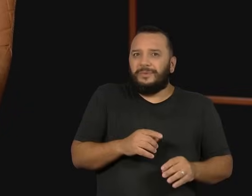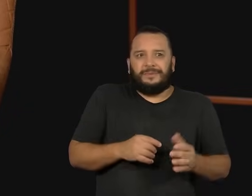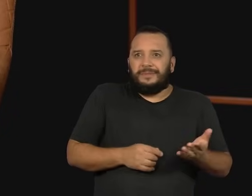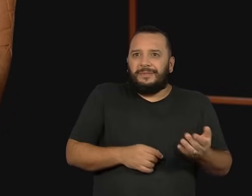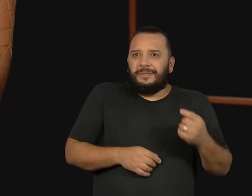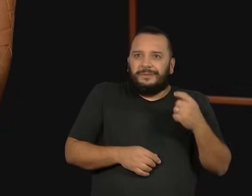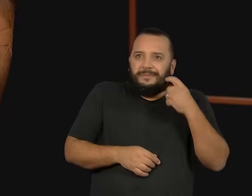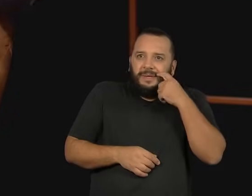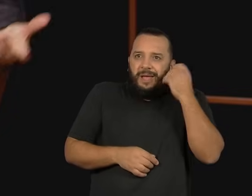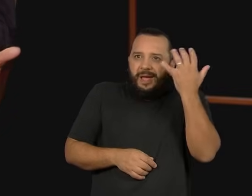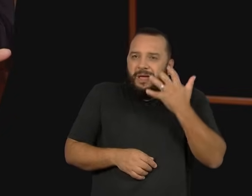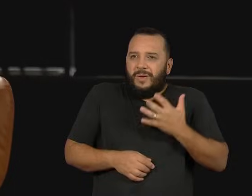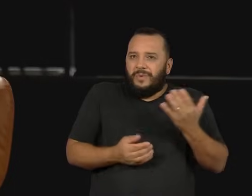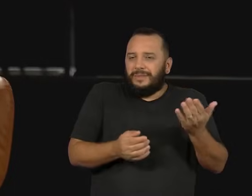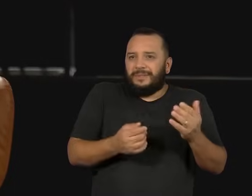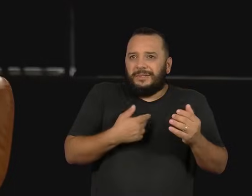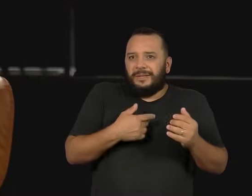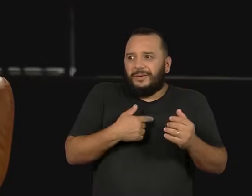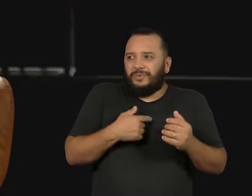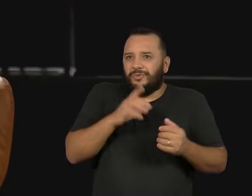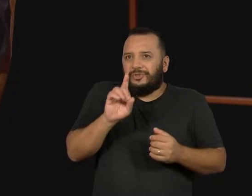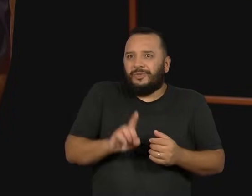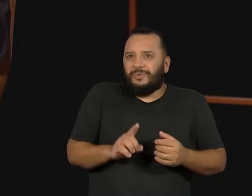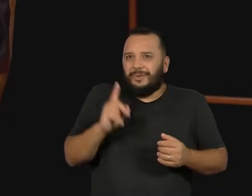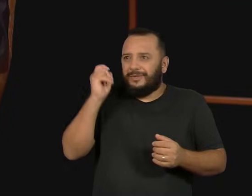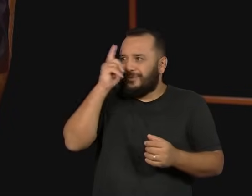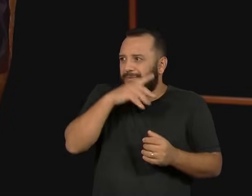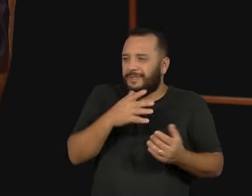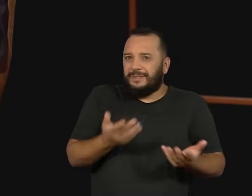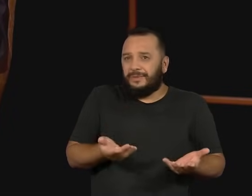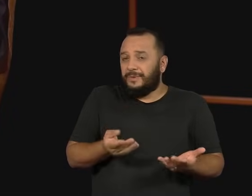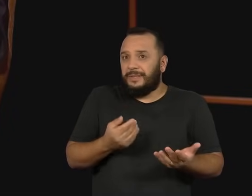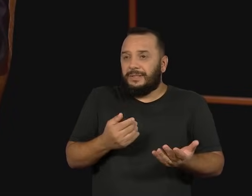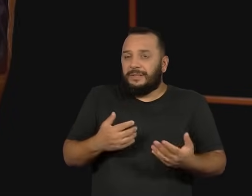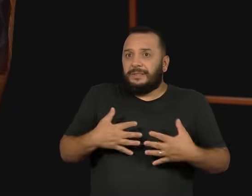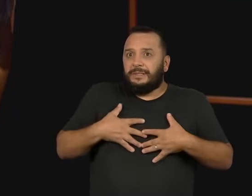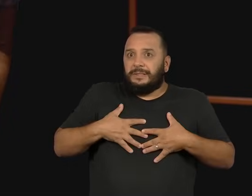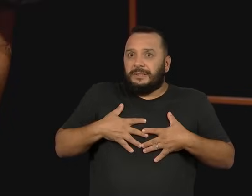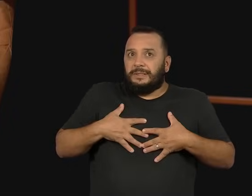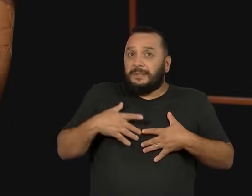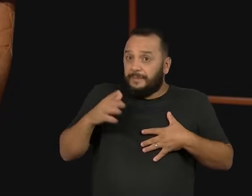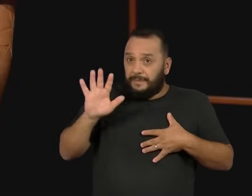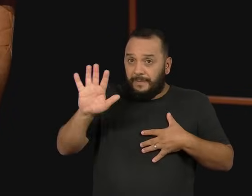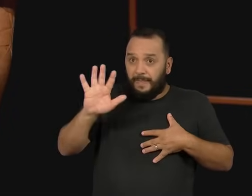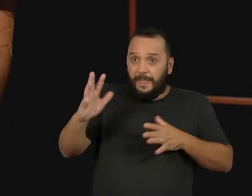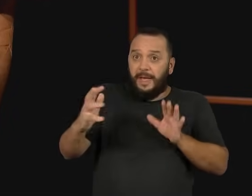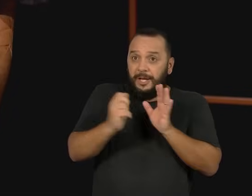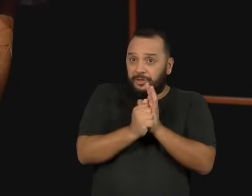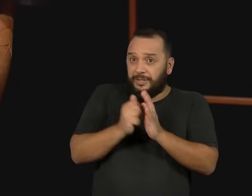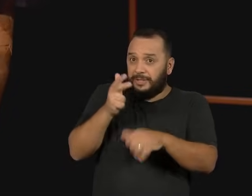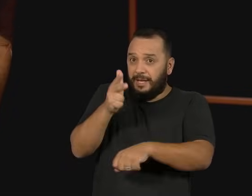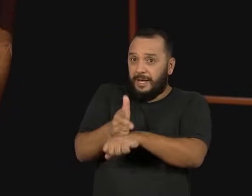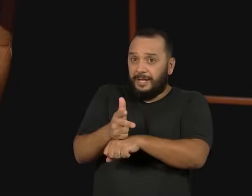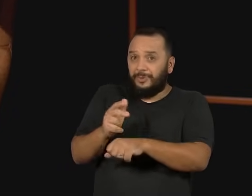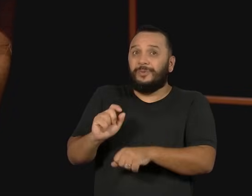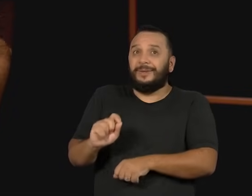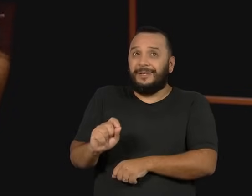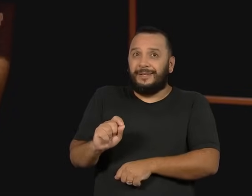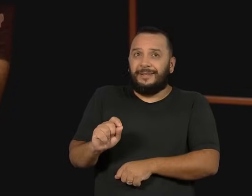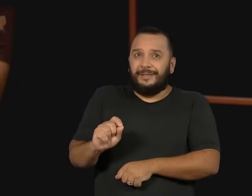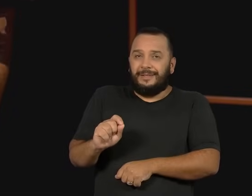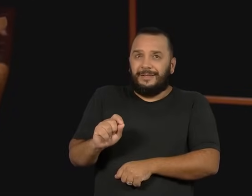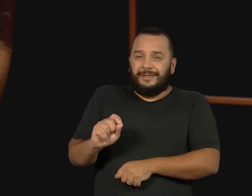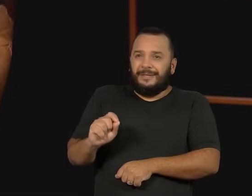potência, uma entidade, né? E naquela altura, que fique registrado todas as câmeras.